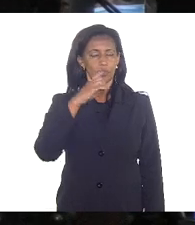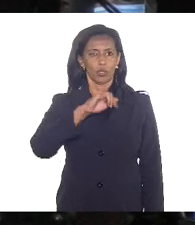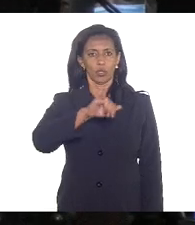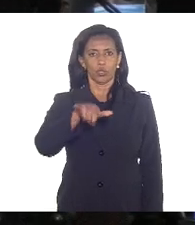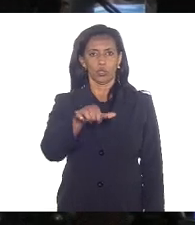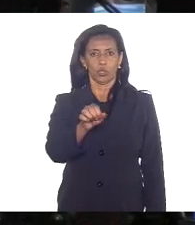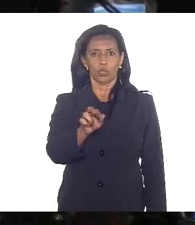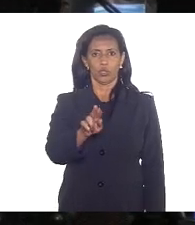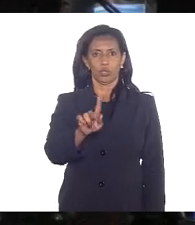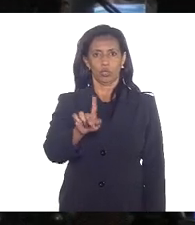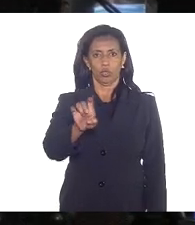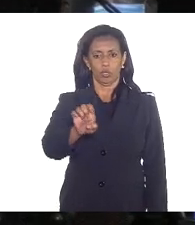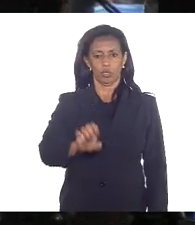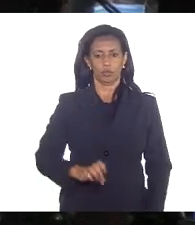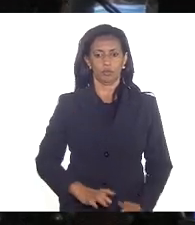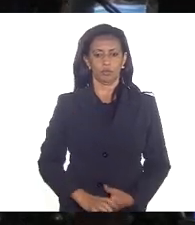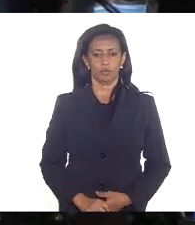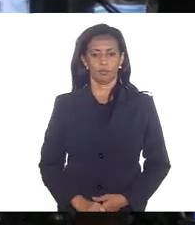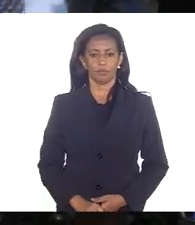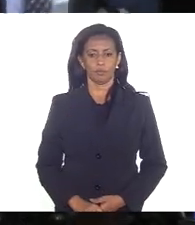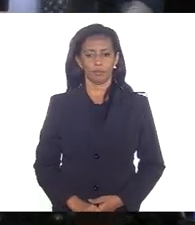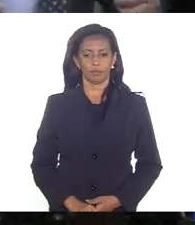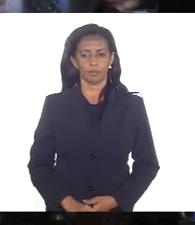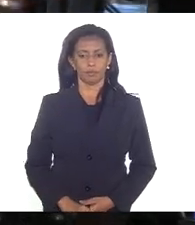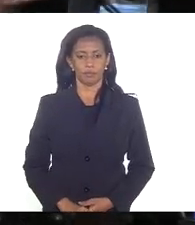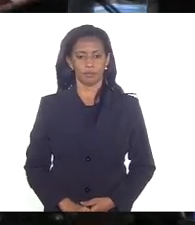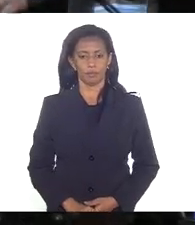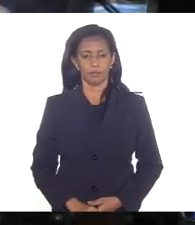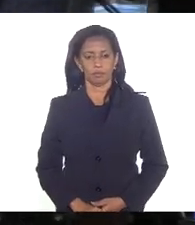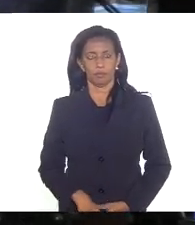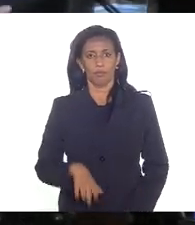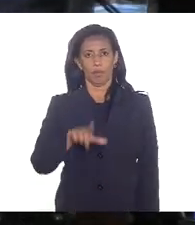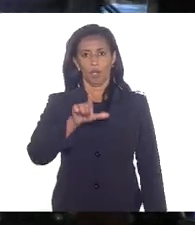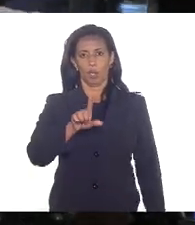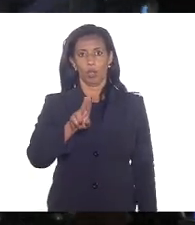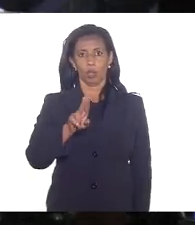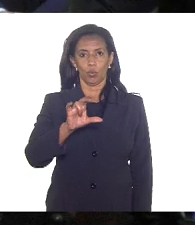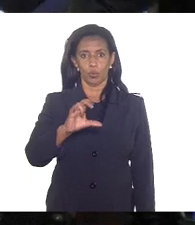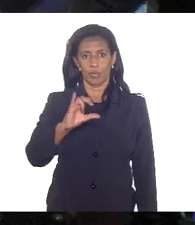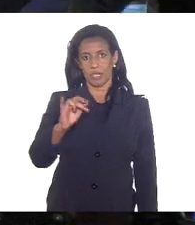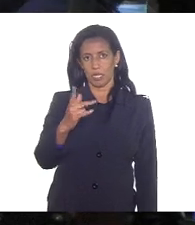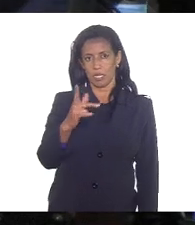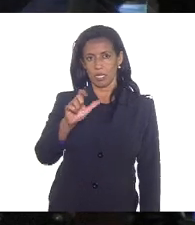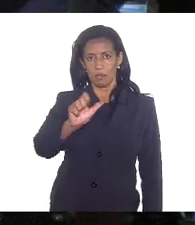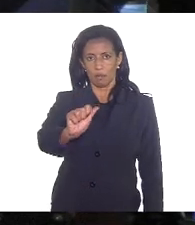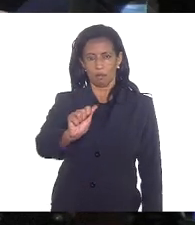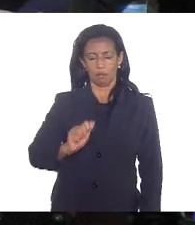Neto o deputado Jorge Felipe Neto é por causa da Lucinha